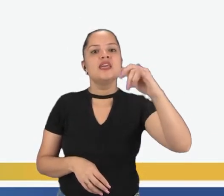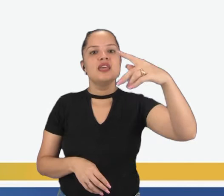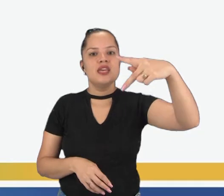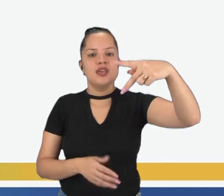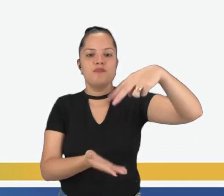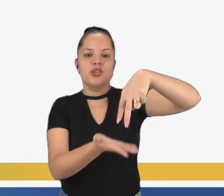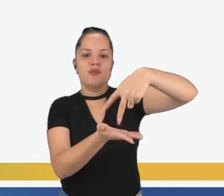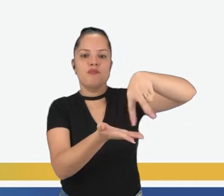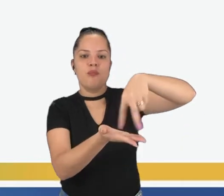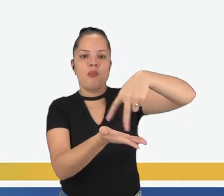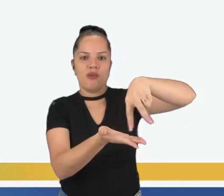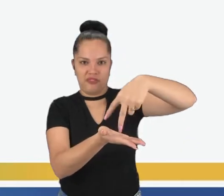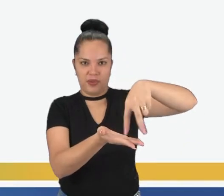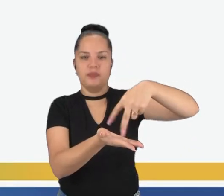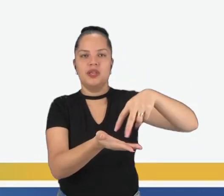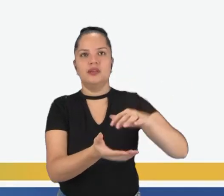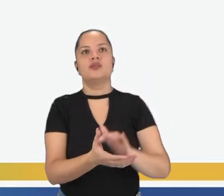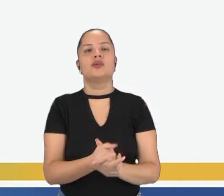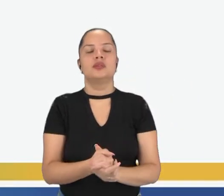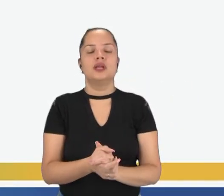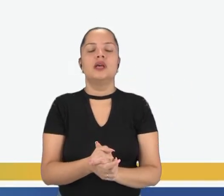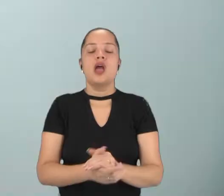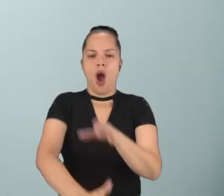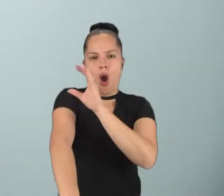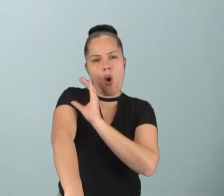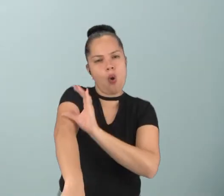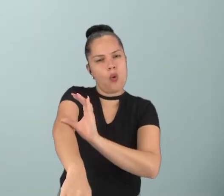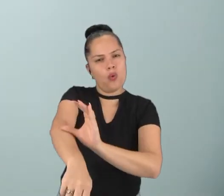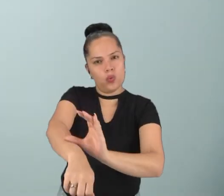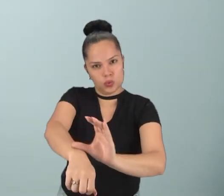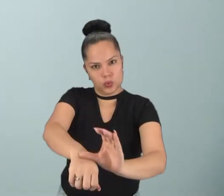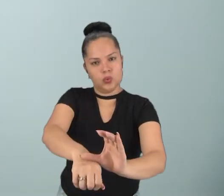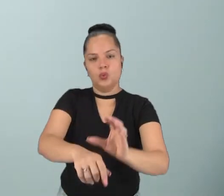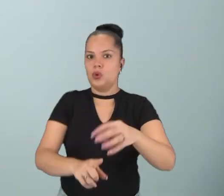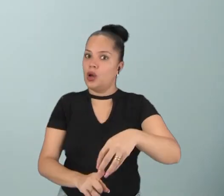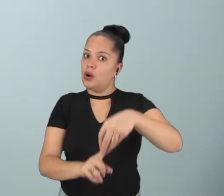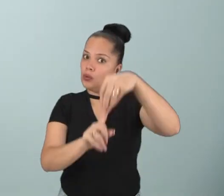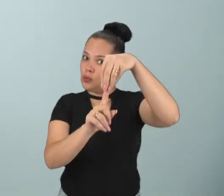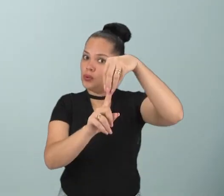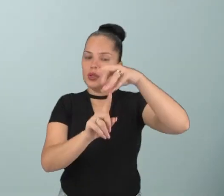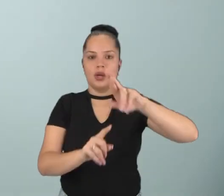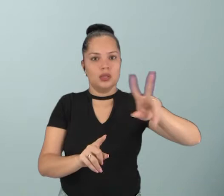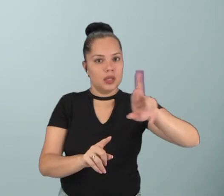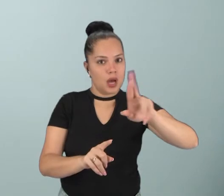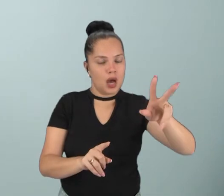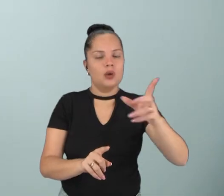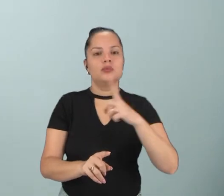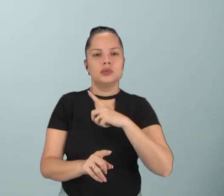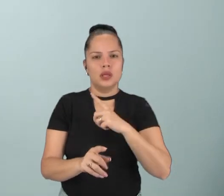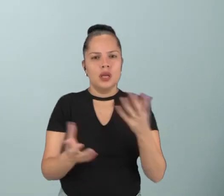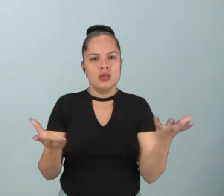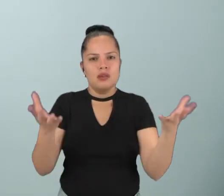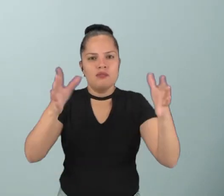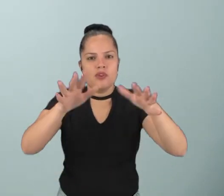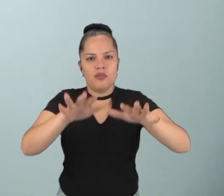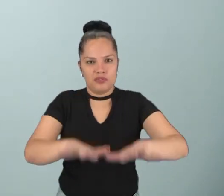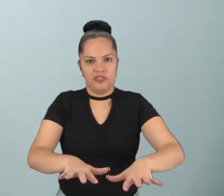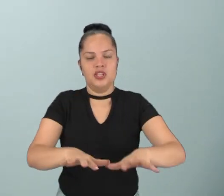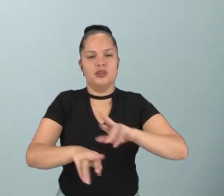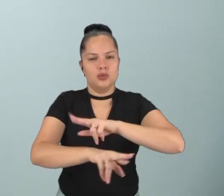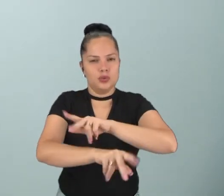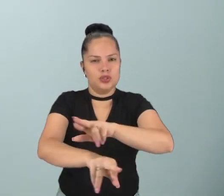tenho uma cultura para o hip hop, porque ele não é apenas único, né? Nós temos envolvidos nessa cultura